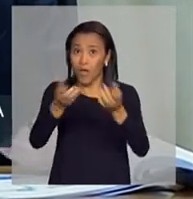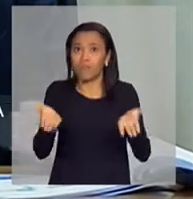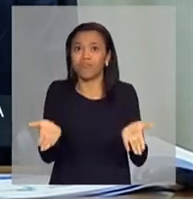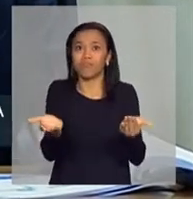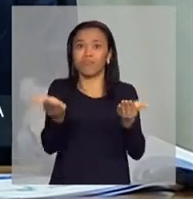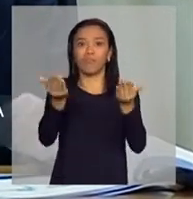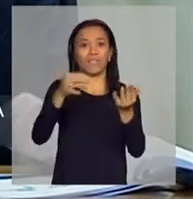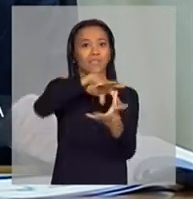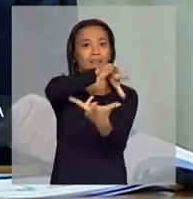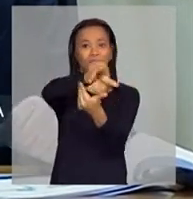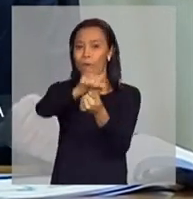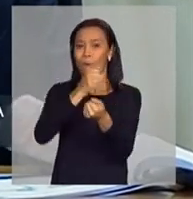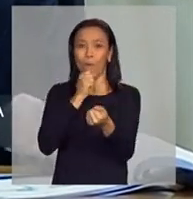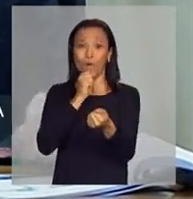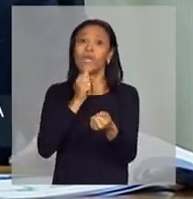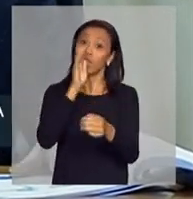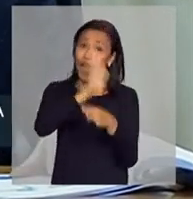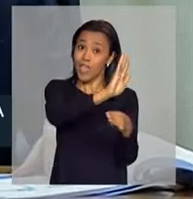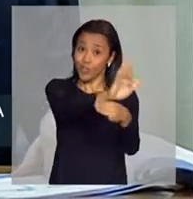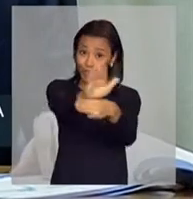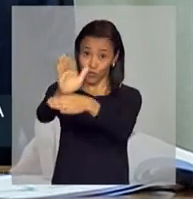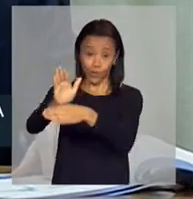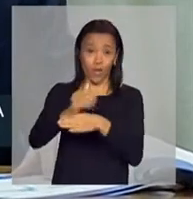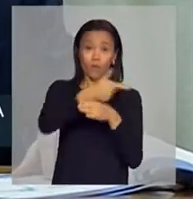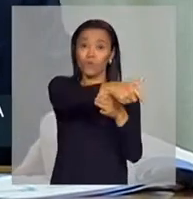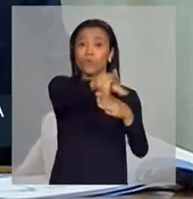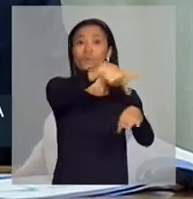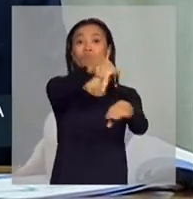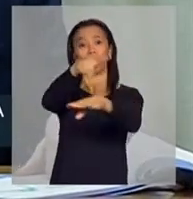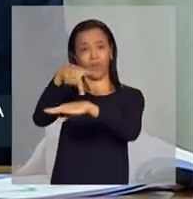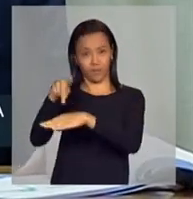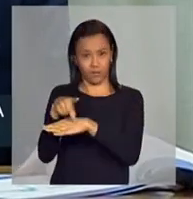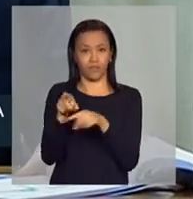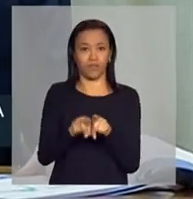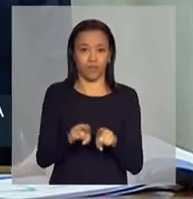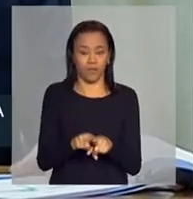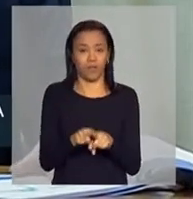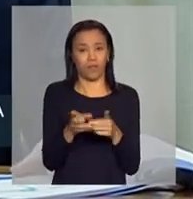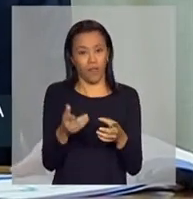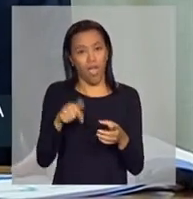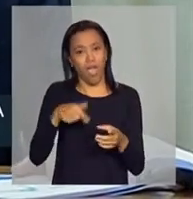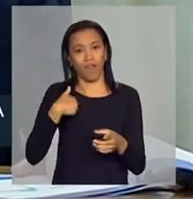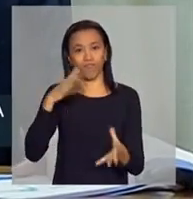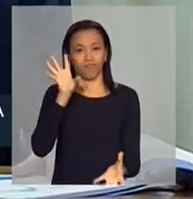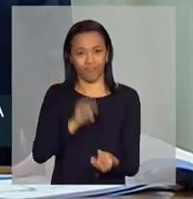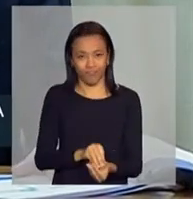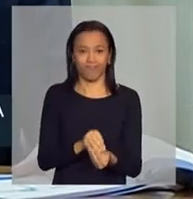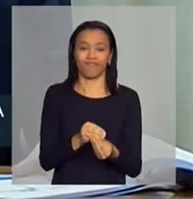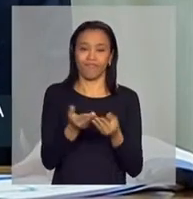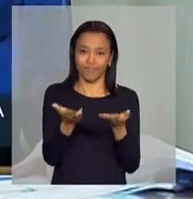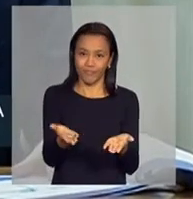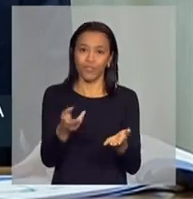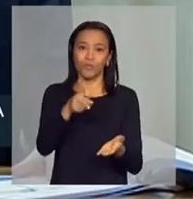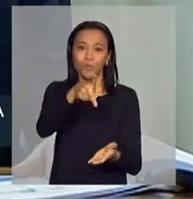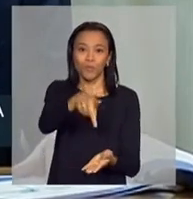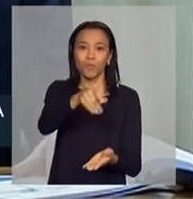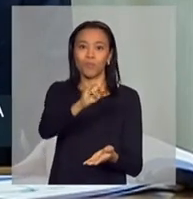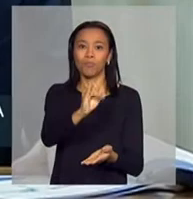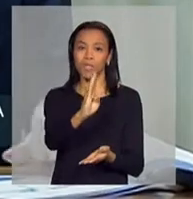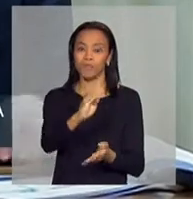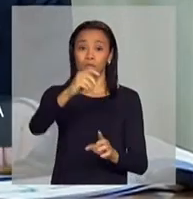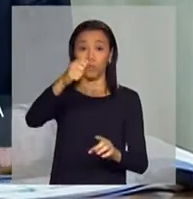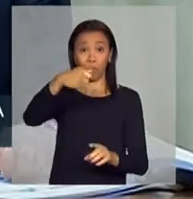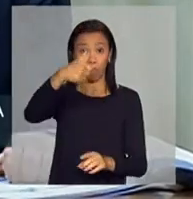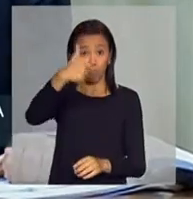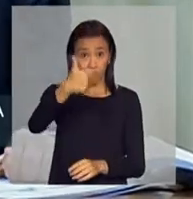ajudaria o crescimento de todos os países Então essa é a análise que eu tenho do PIB do